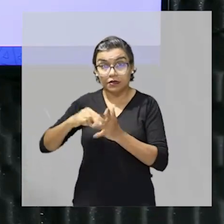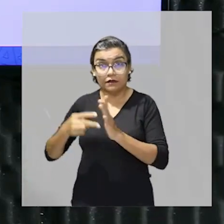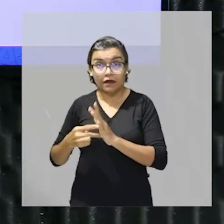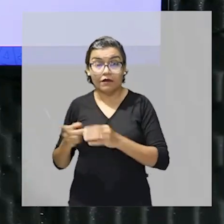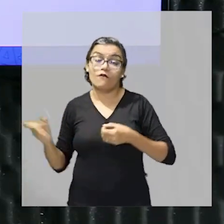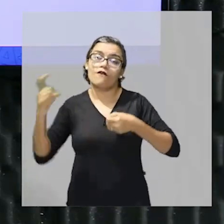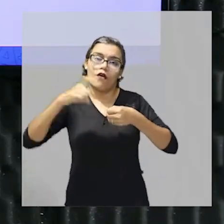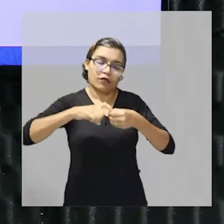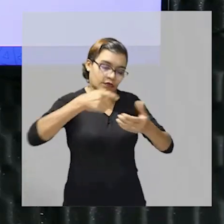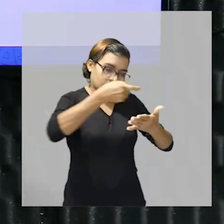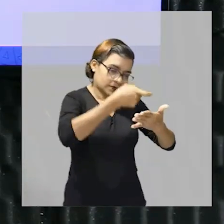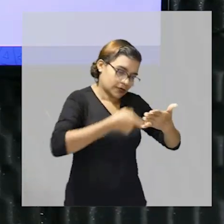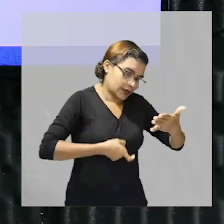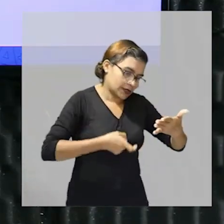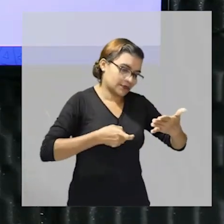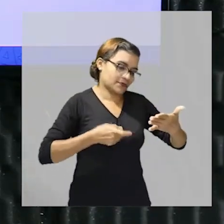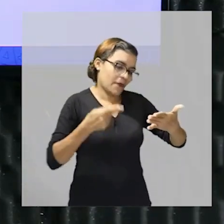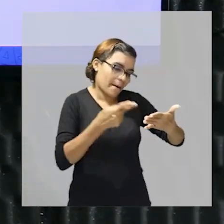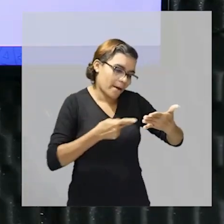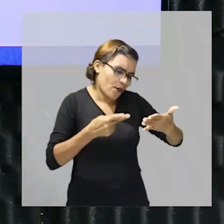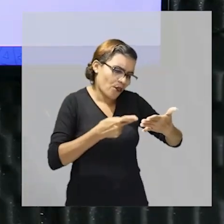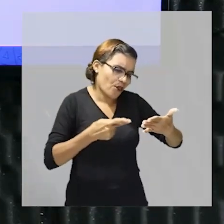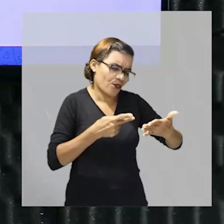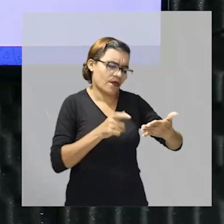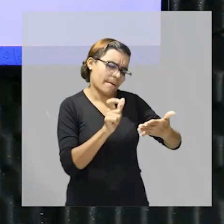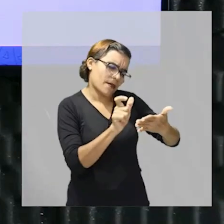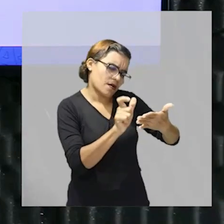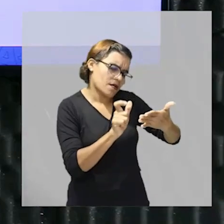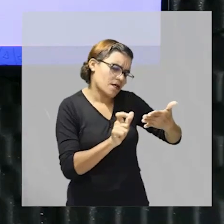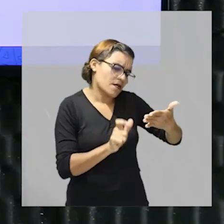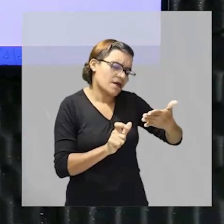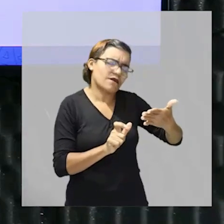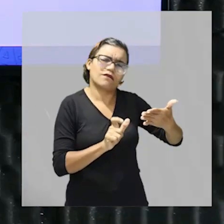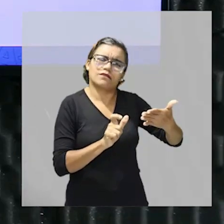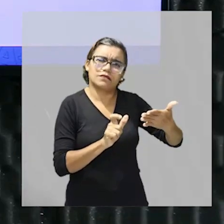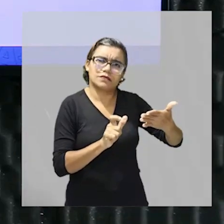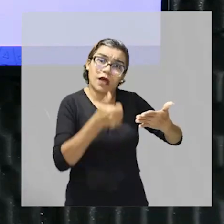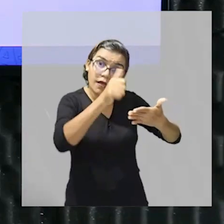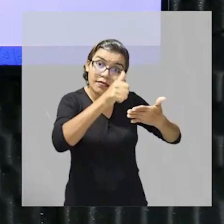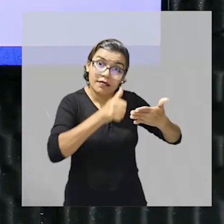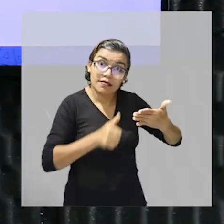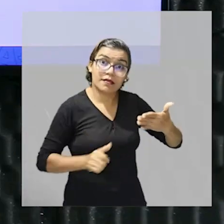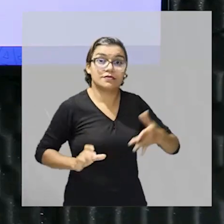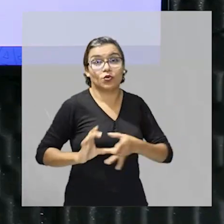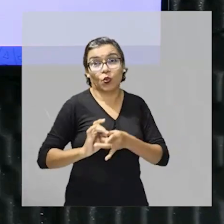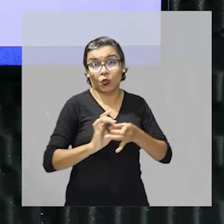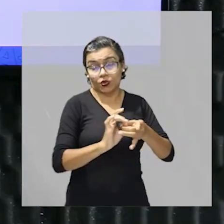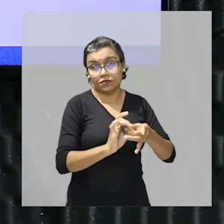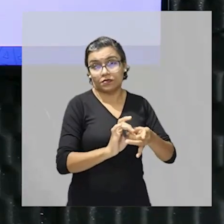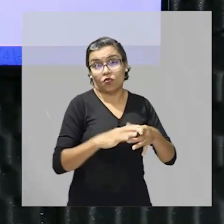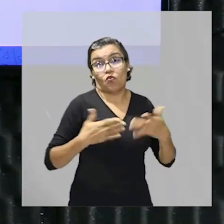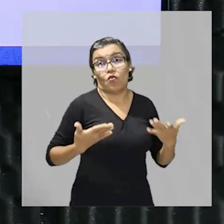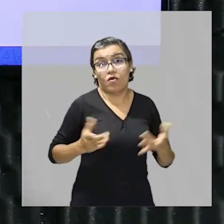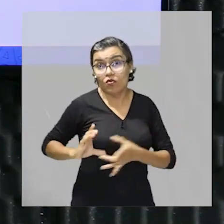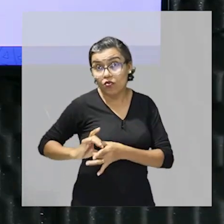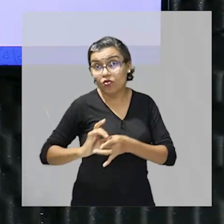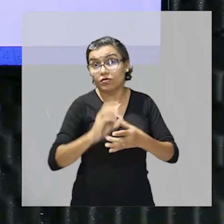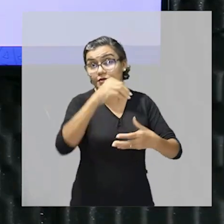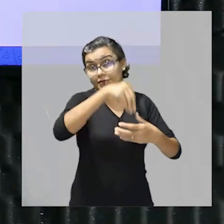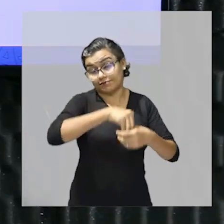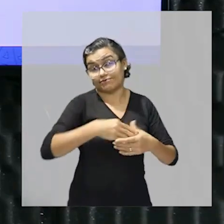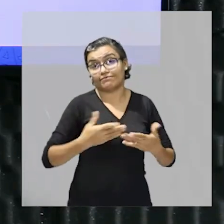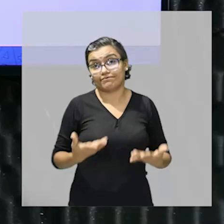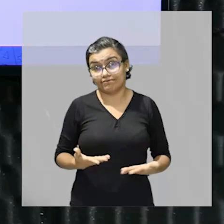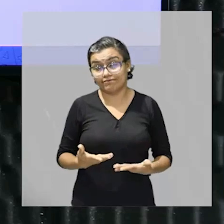lá para o texto e procurar onde que estão essas palavras e analisar o contexto. Qual é o contexto que ela está